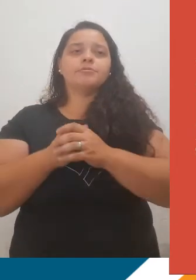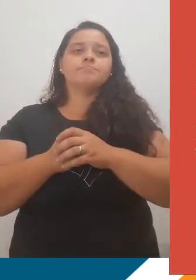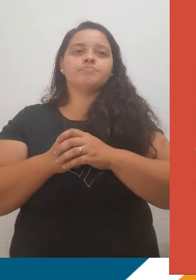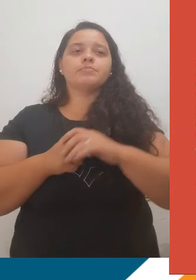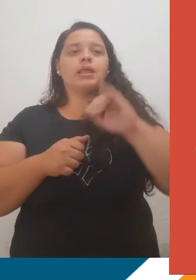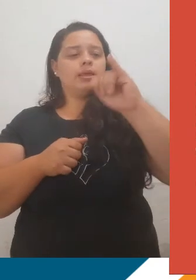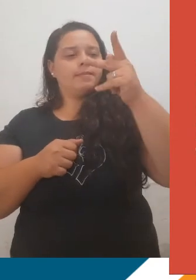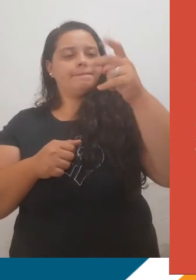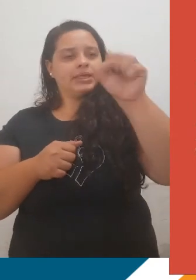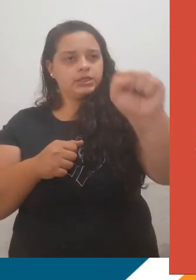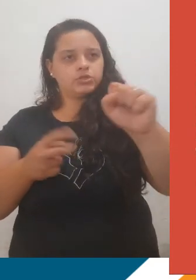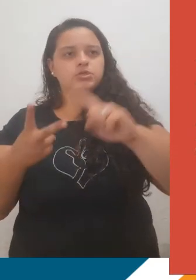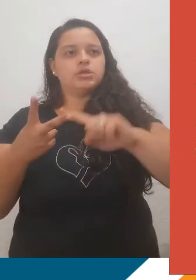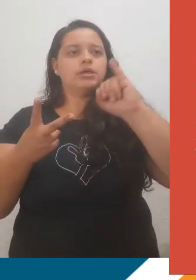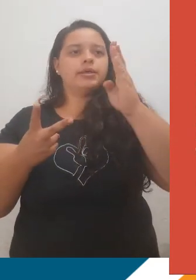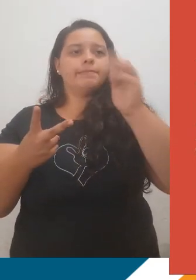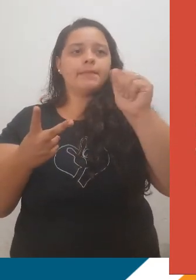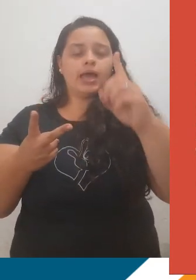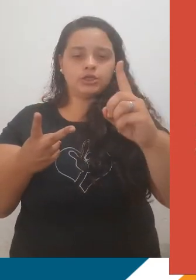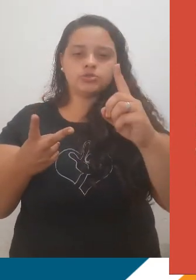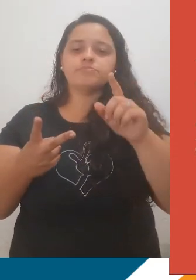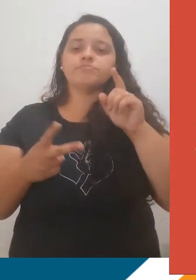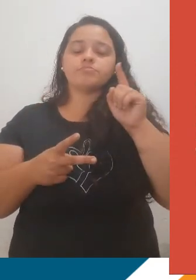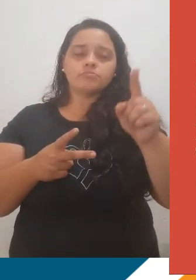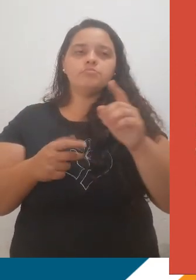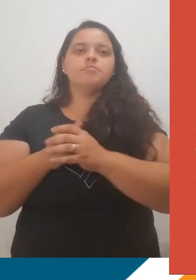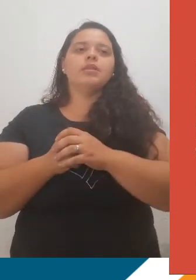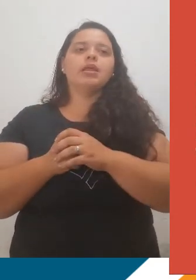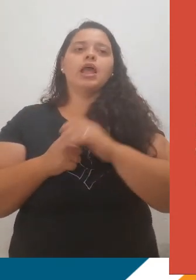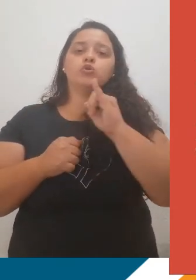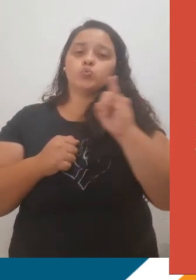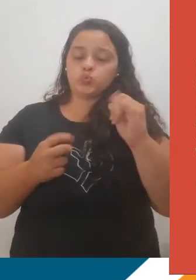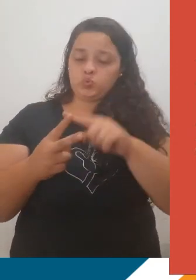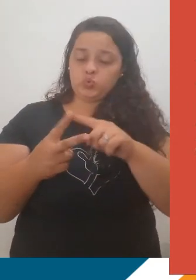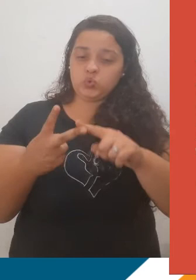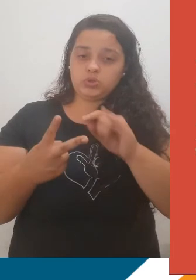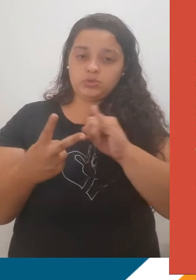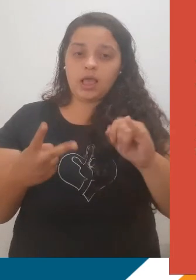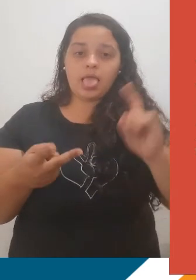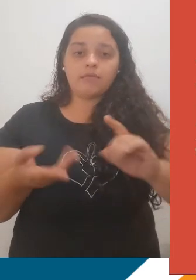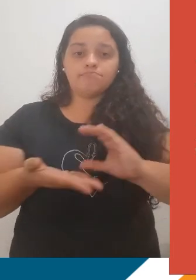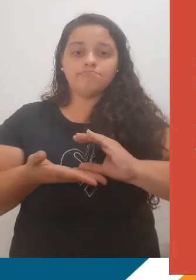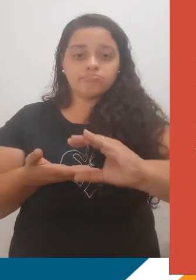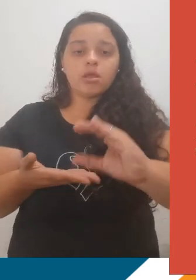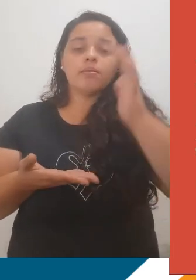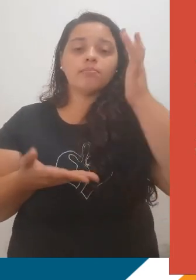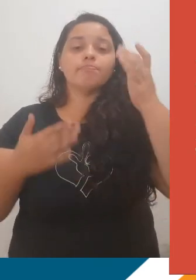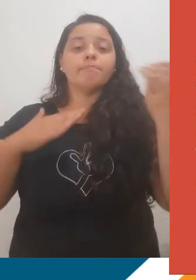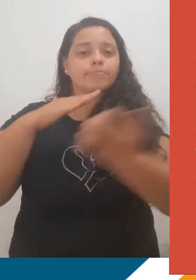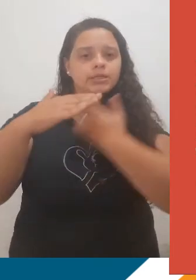Pesquisa e Estudos Sociais e o Instituto Brasileiro de Ação Democrática. Esses órgãos são financiados por empresários e